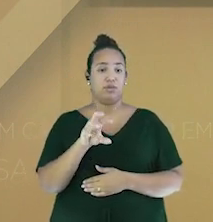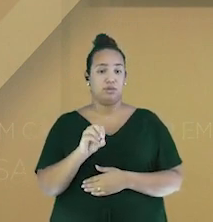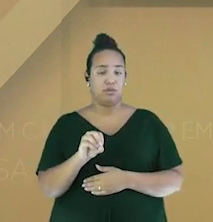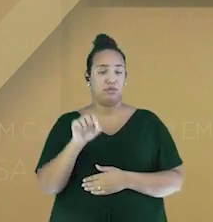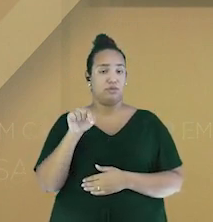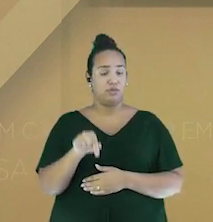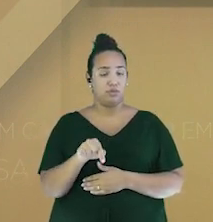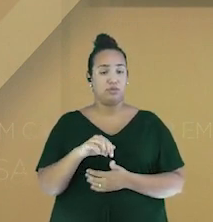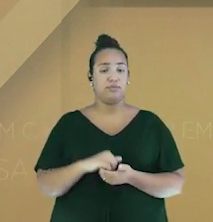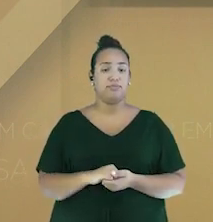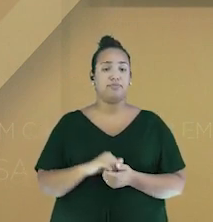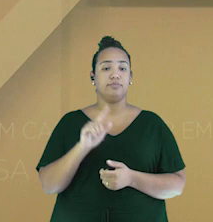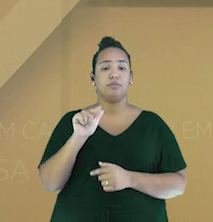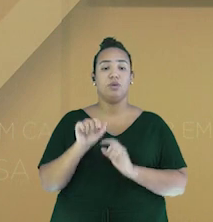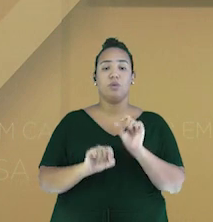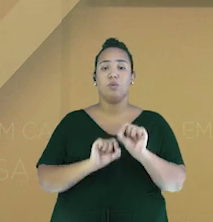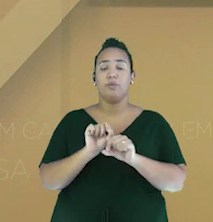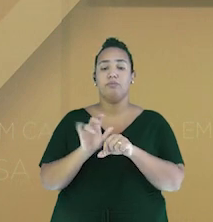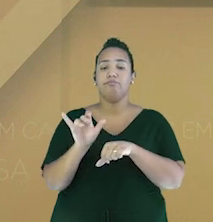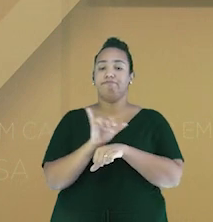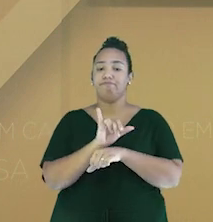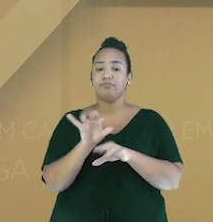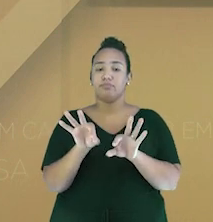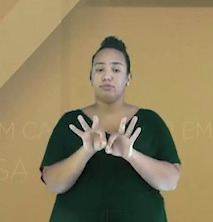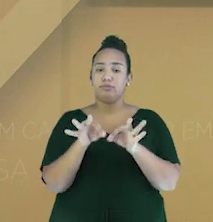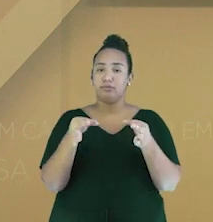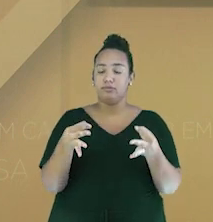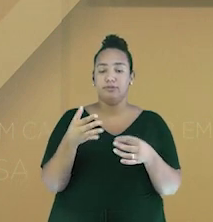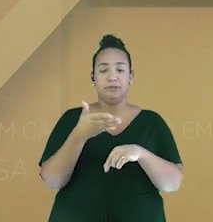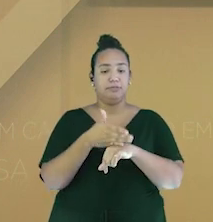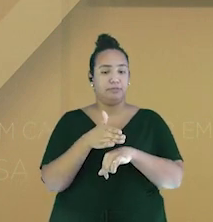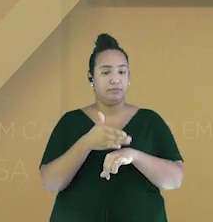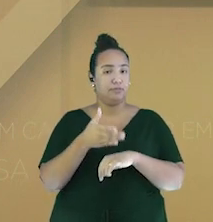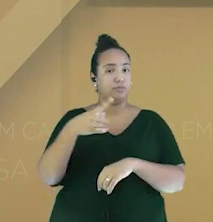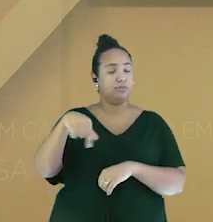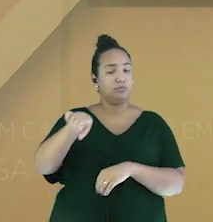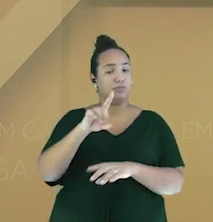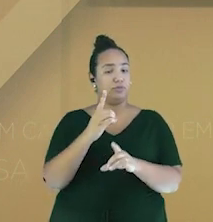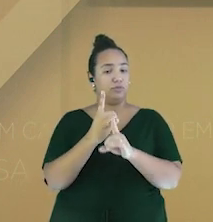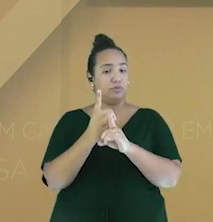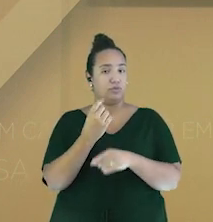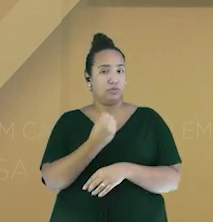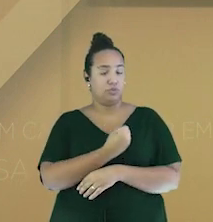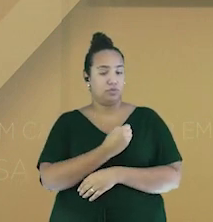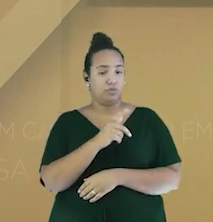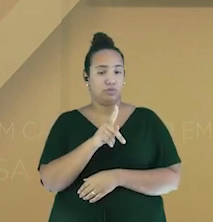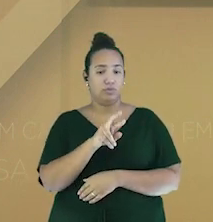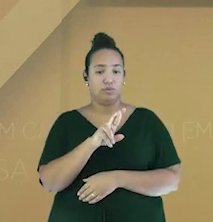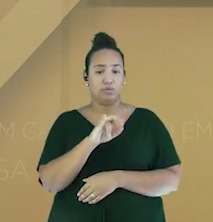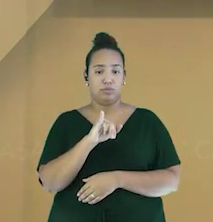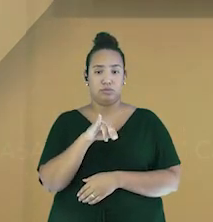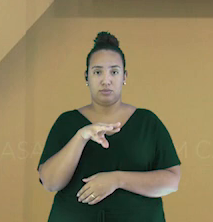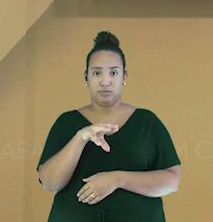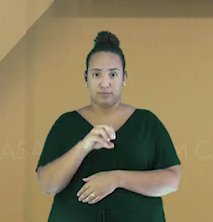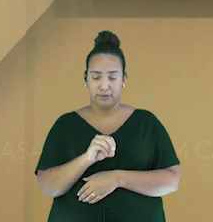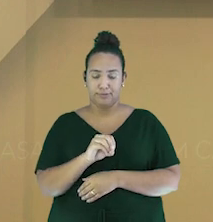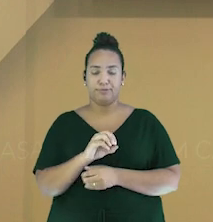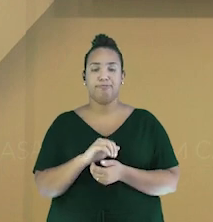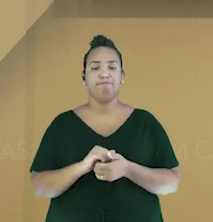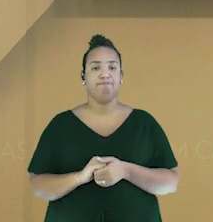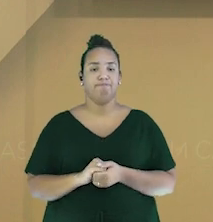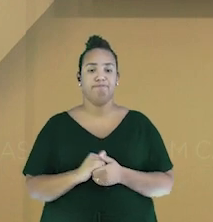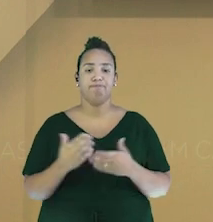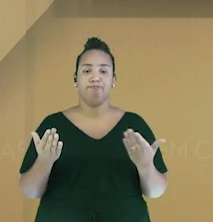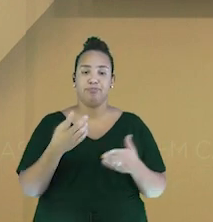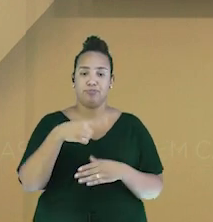um algoritmo e um método simples e prático para encontrar os números primos até um certo valor. Vamos